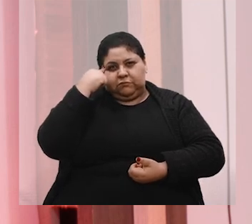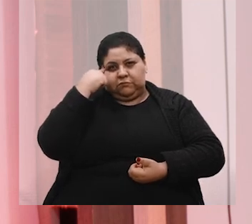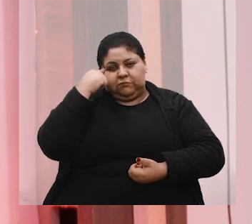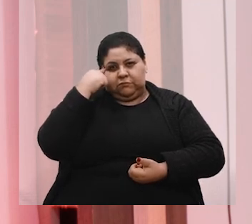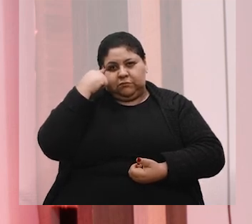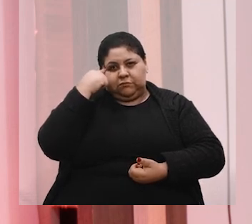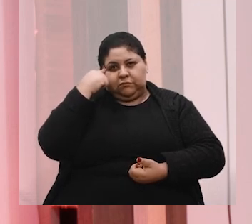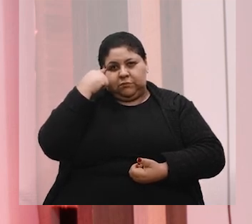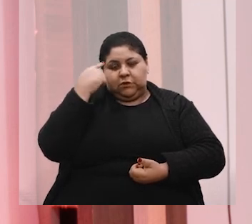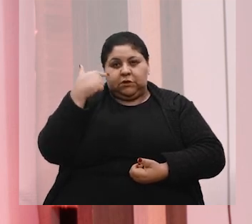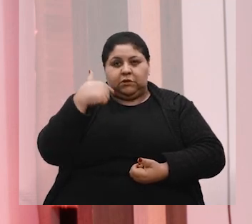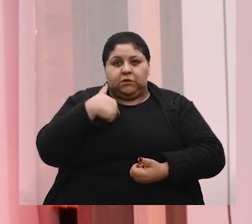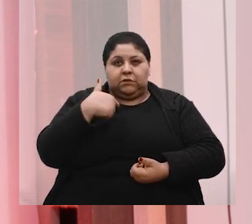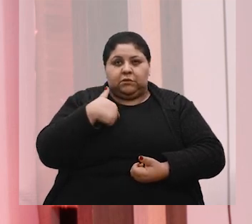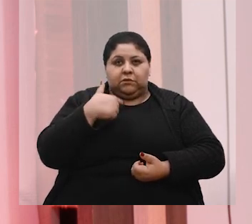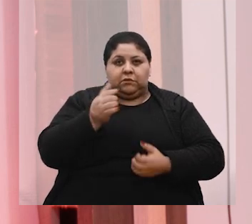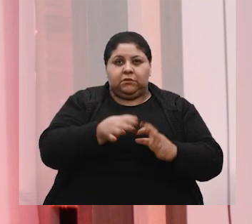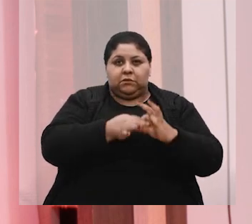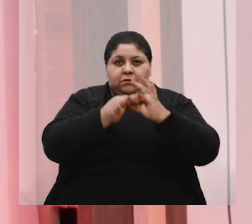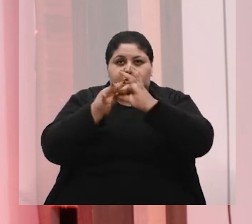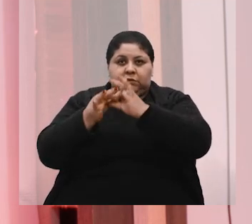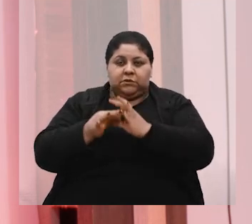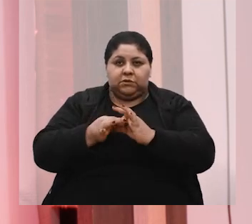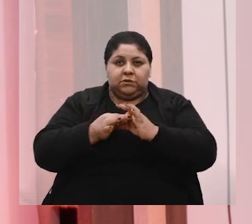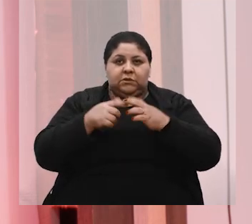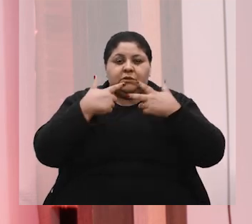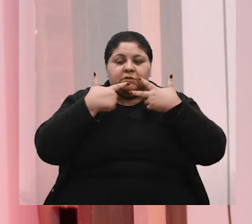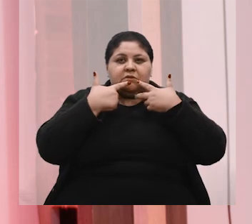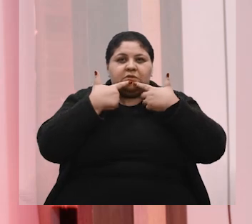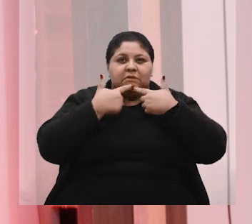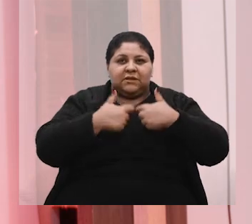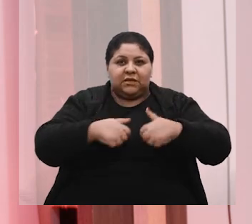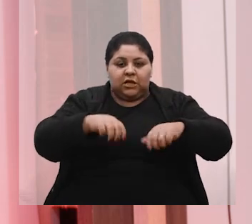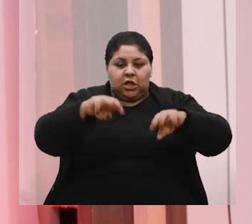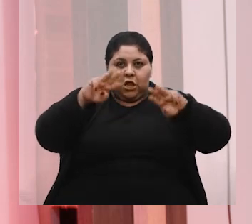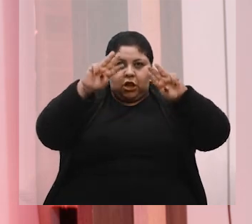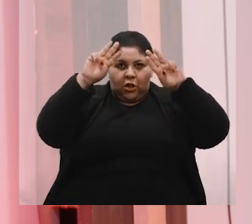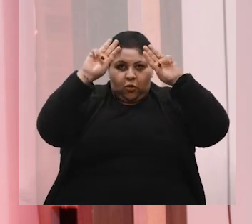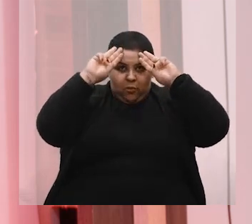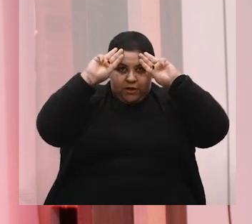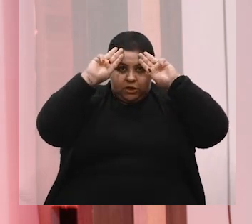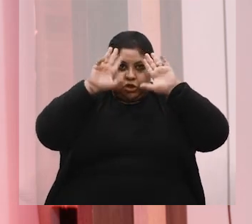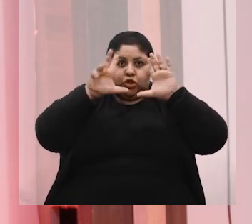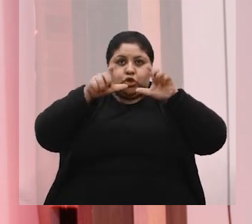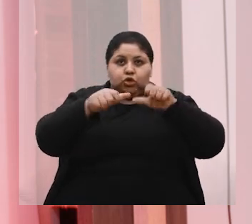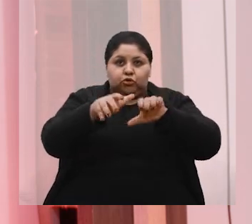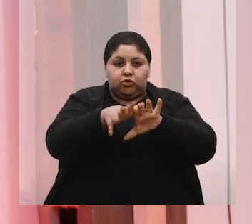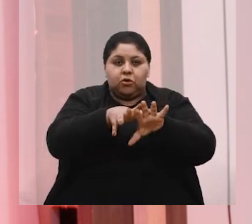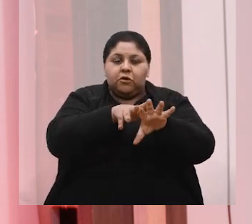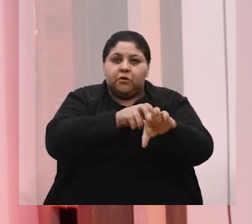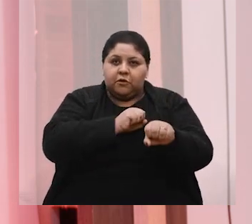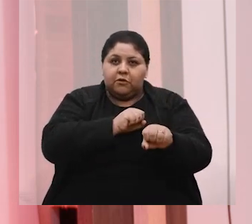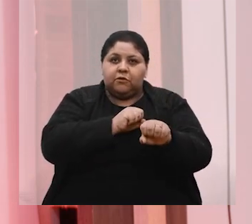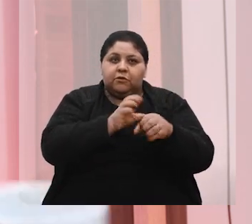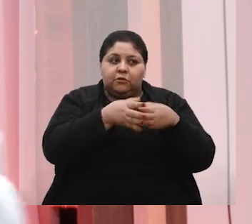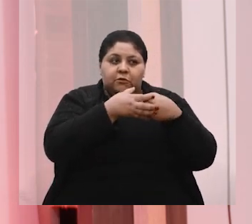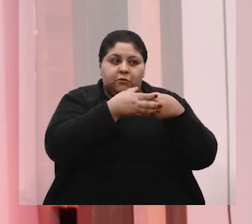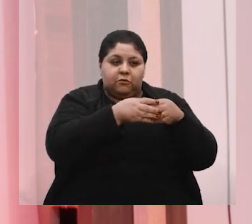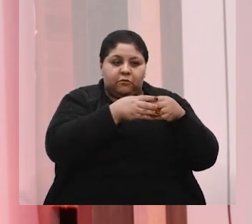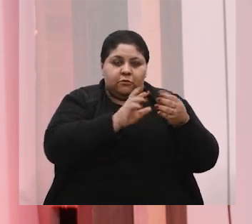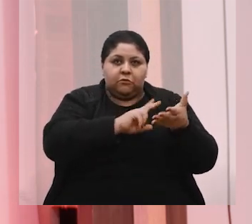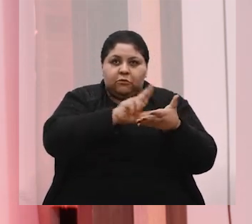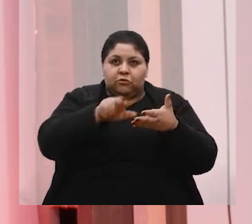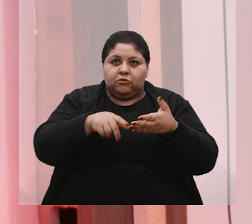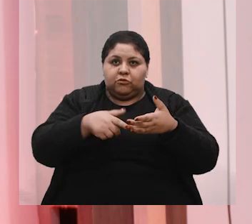eu concebo um entrelaçamento das linguagens, né? Toda a minha formação, ela se dá a partir de vivências